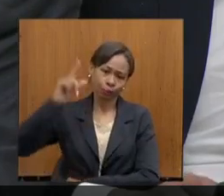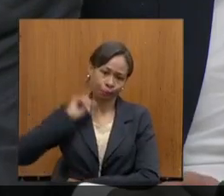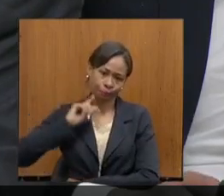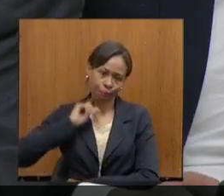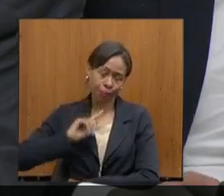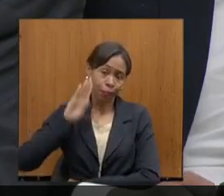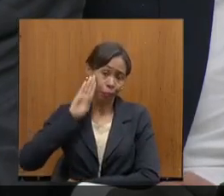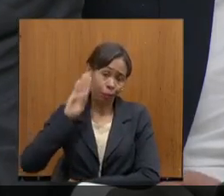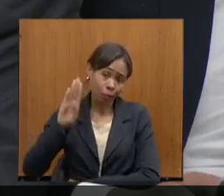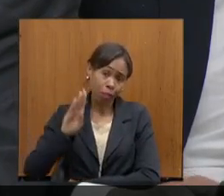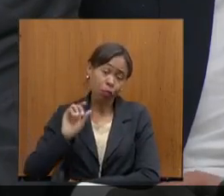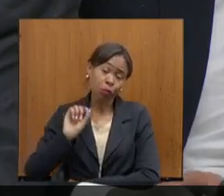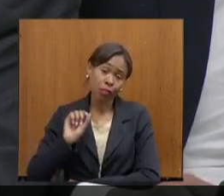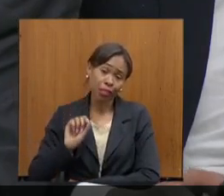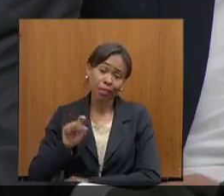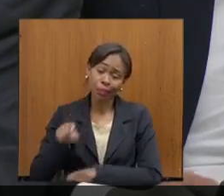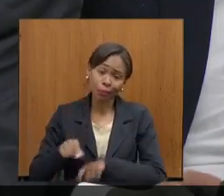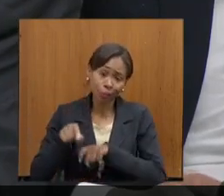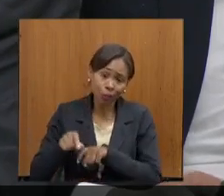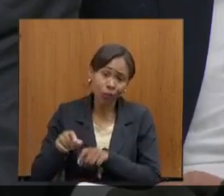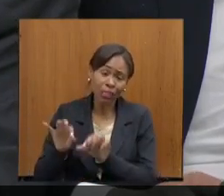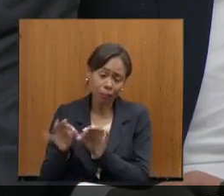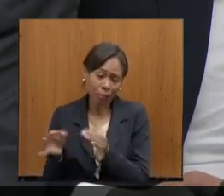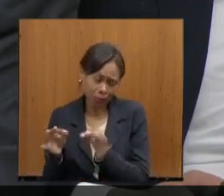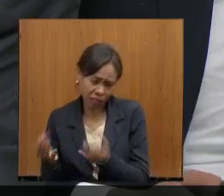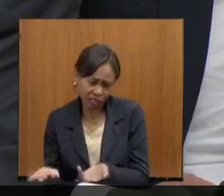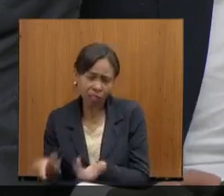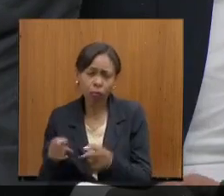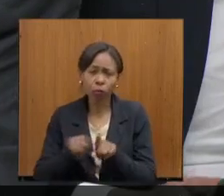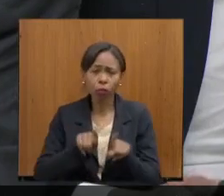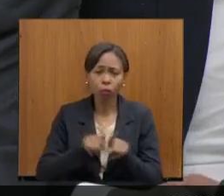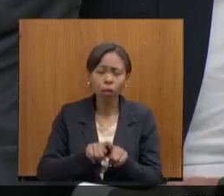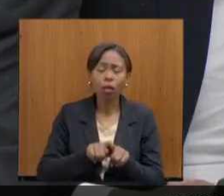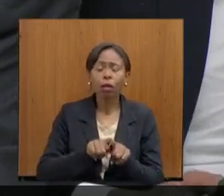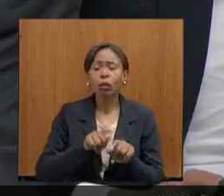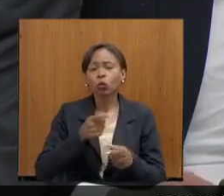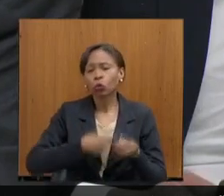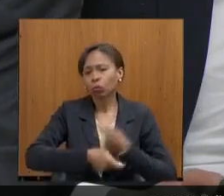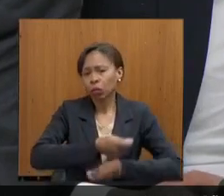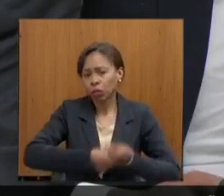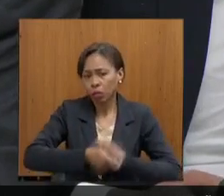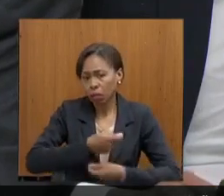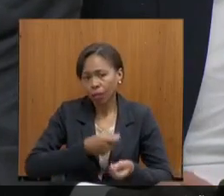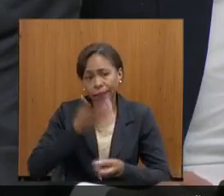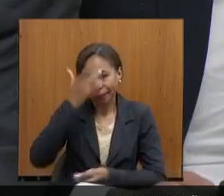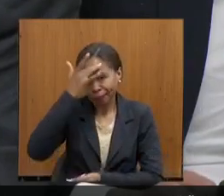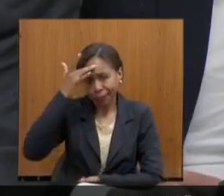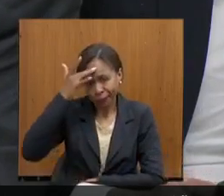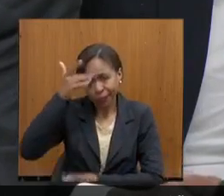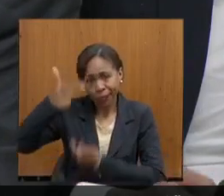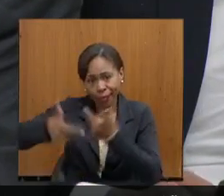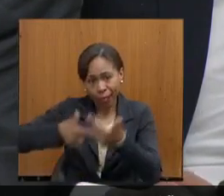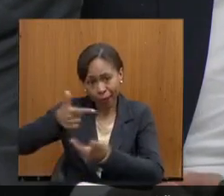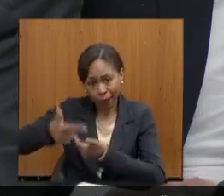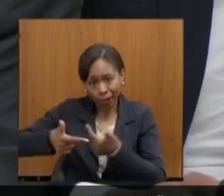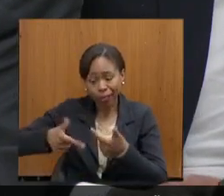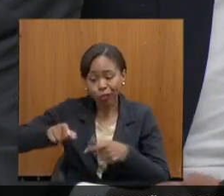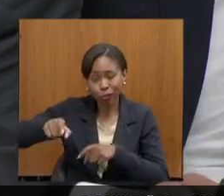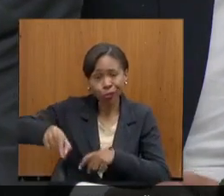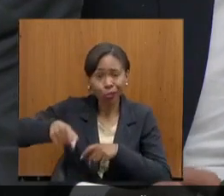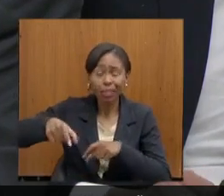os pequenos produtores para os Comerciantes para o homem do campo que